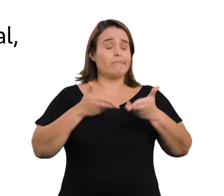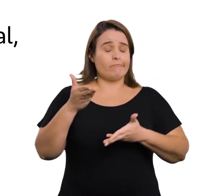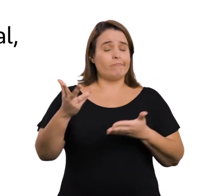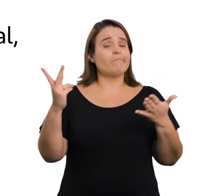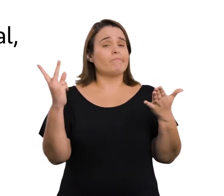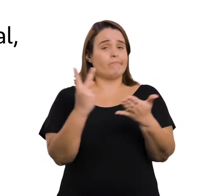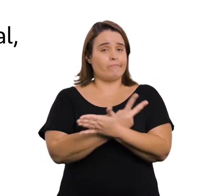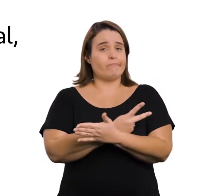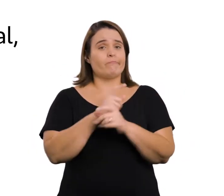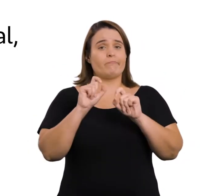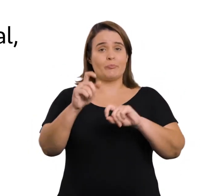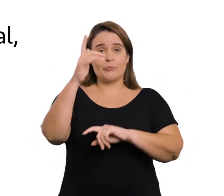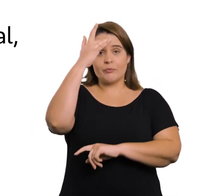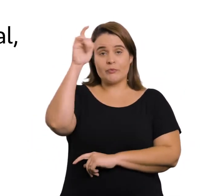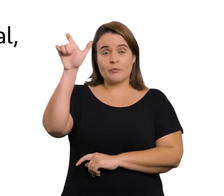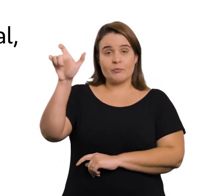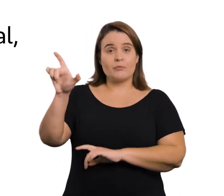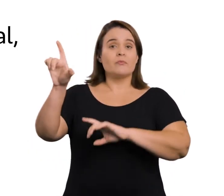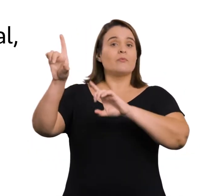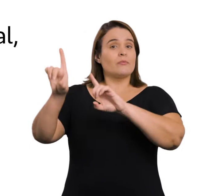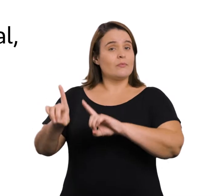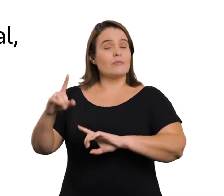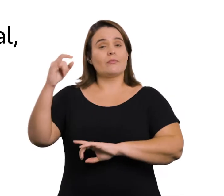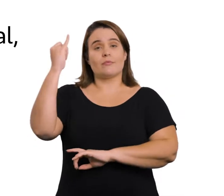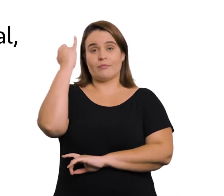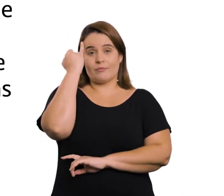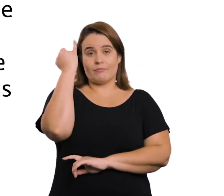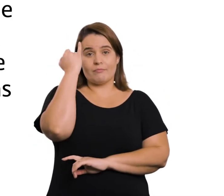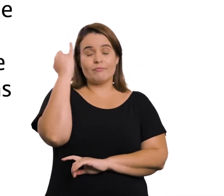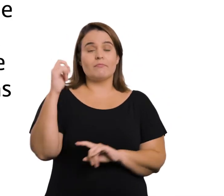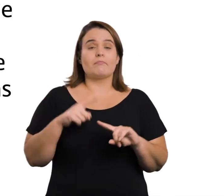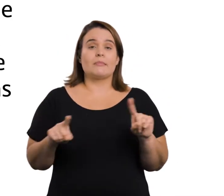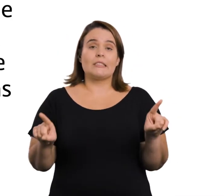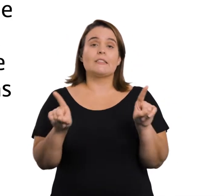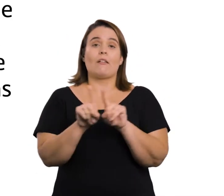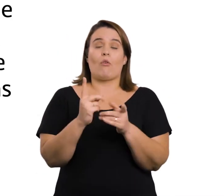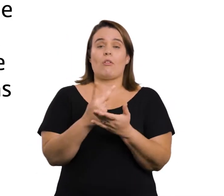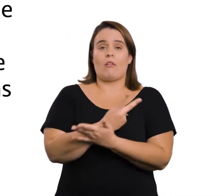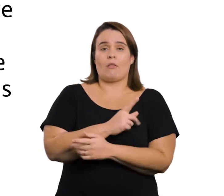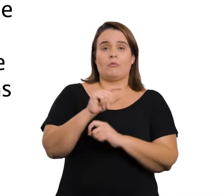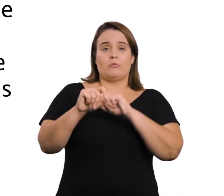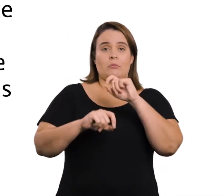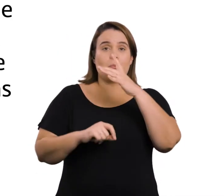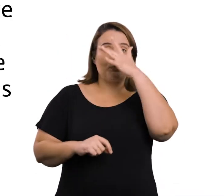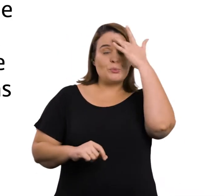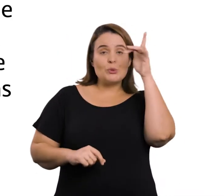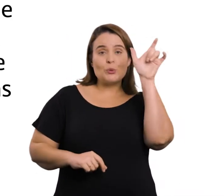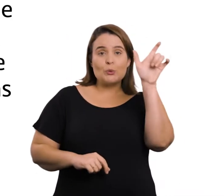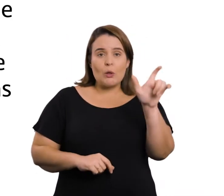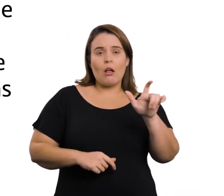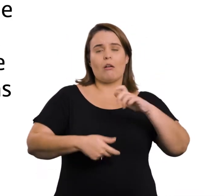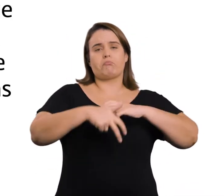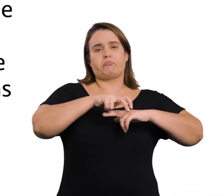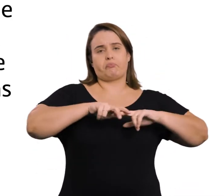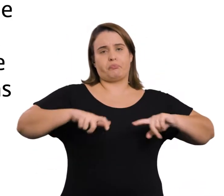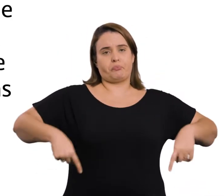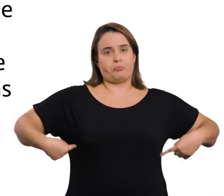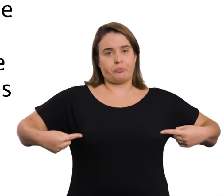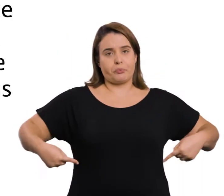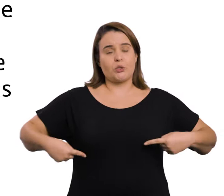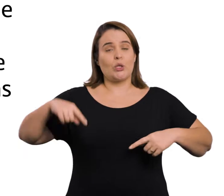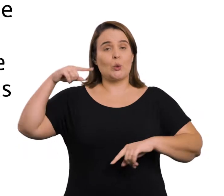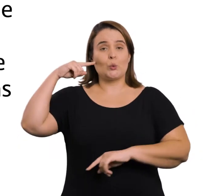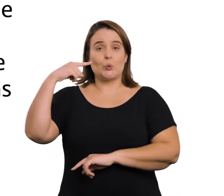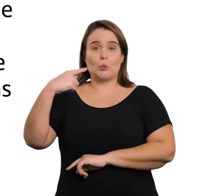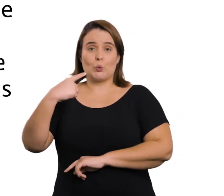ainda mais frequente em relação às pessoas com deficiência intelectual, mas também acontece muito com pessoas que usam cadeiras de rodas,